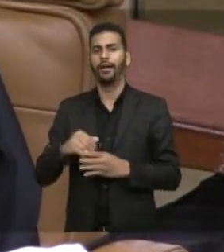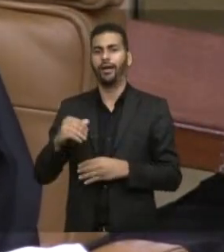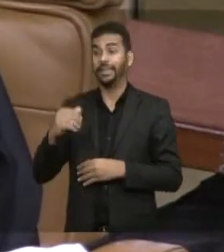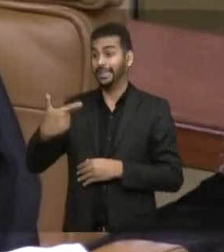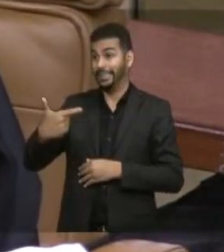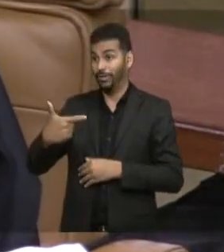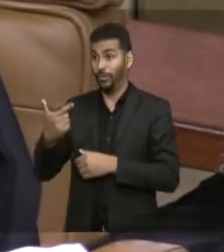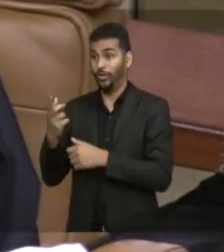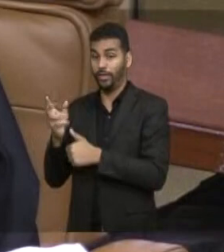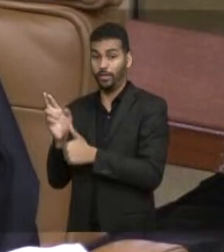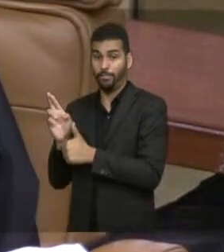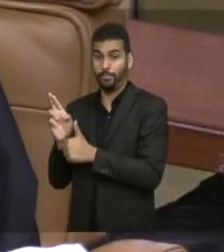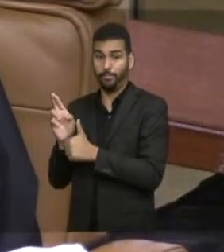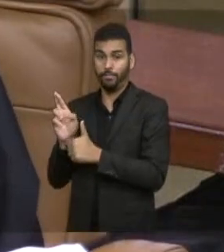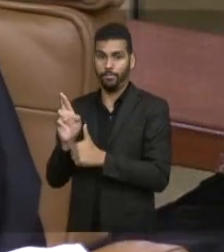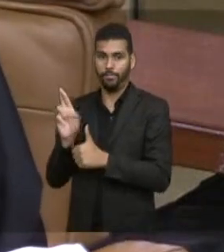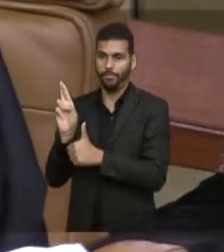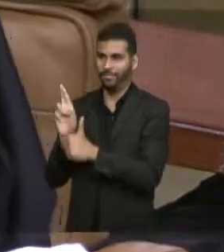Paulo